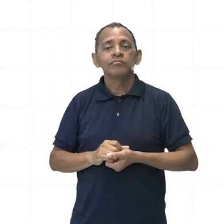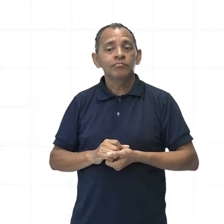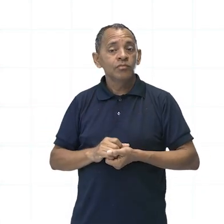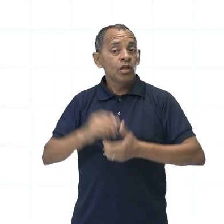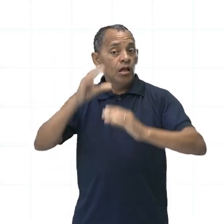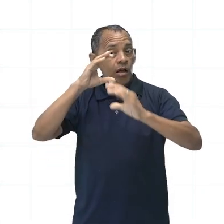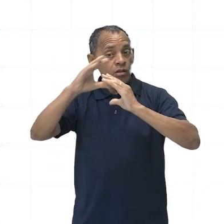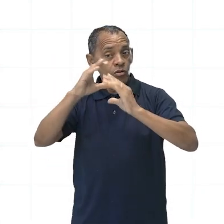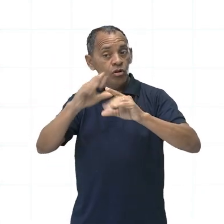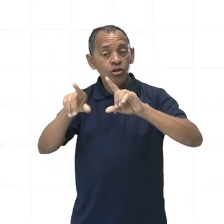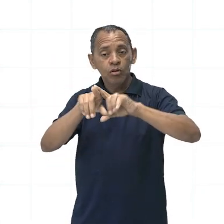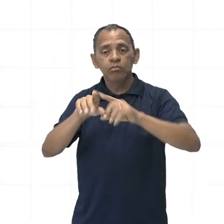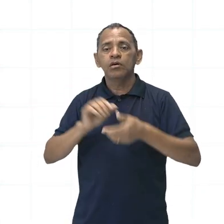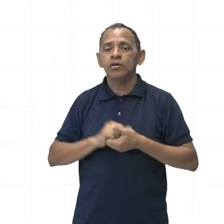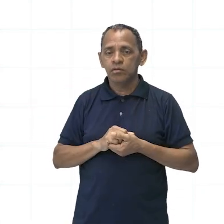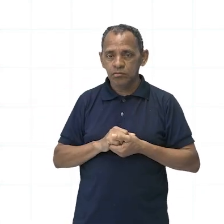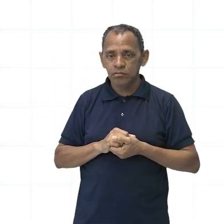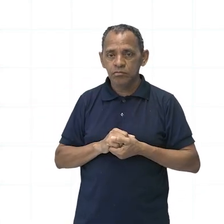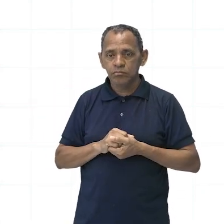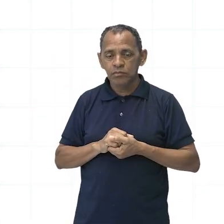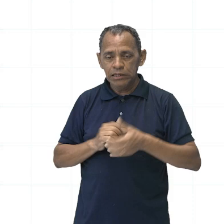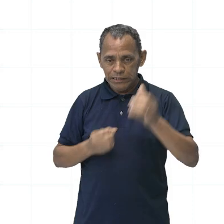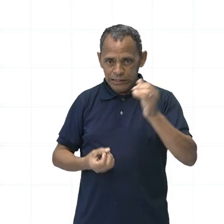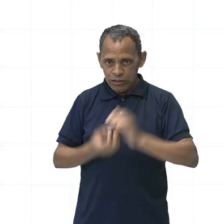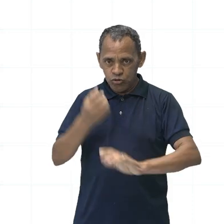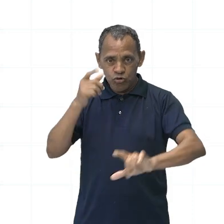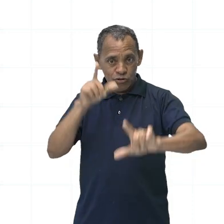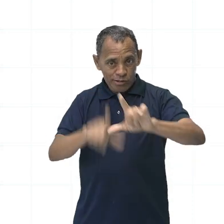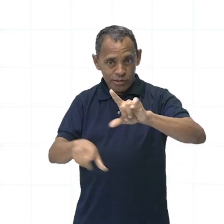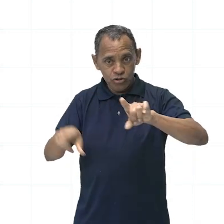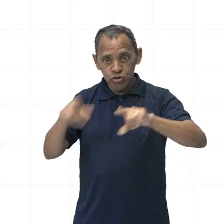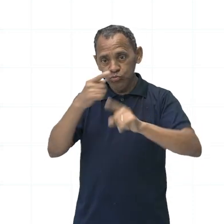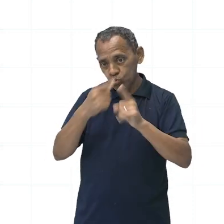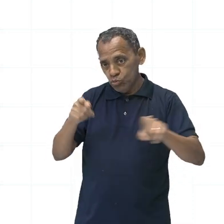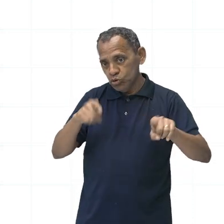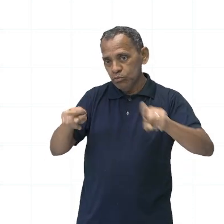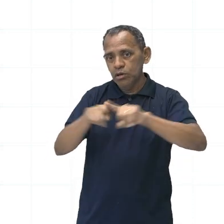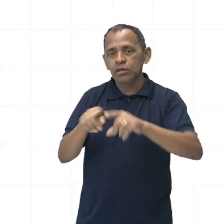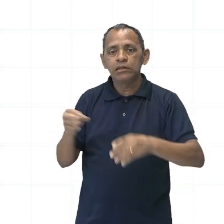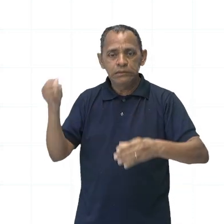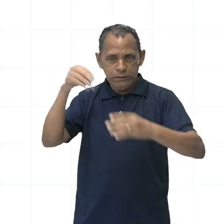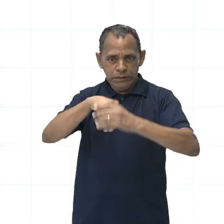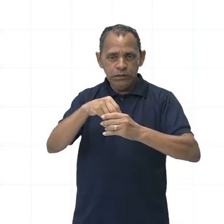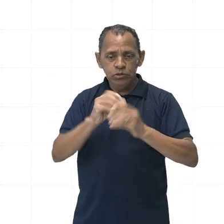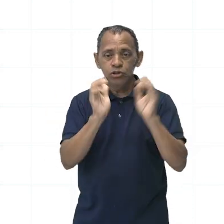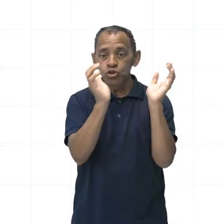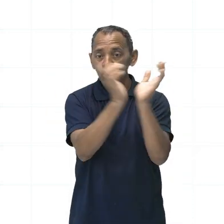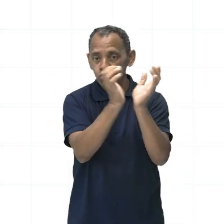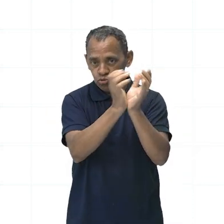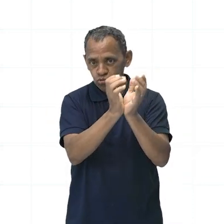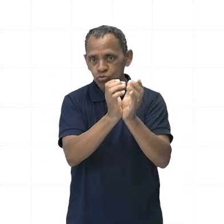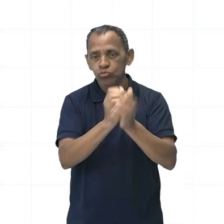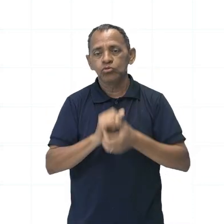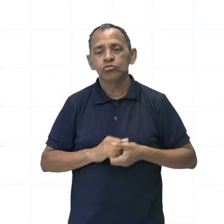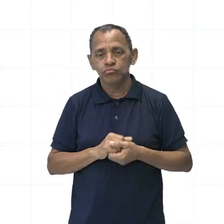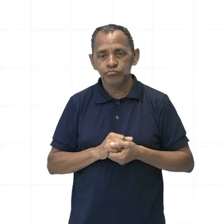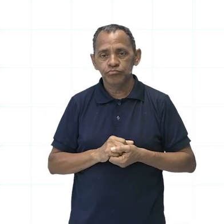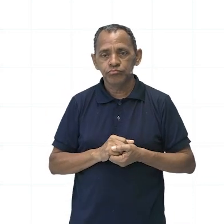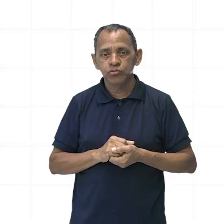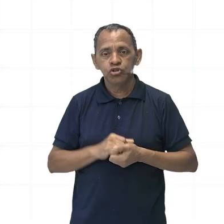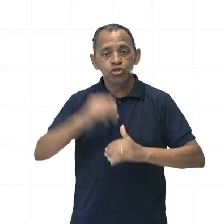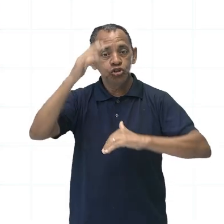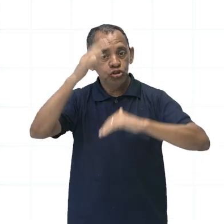e compositores. Então, eles fazem parte desse, vamos dizer,